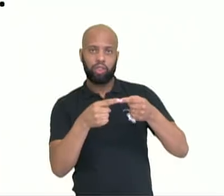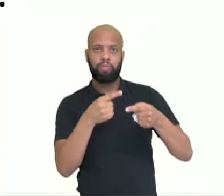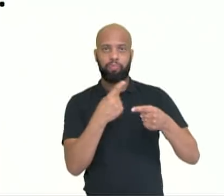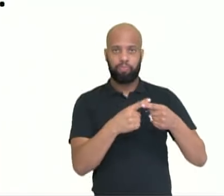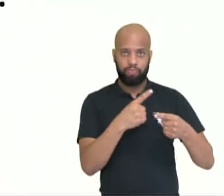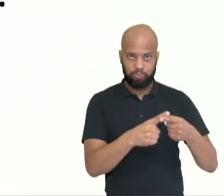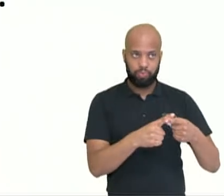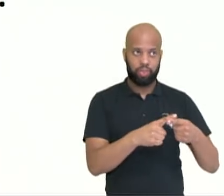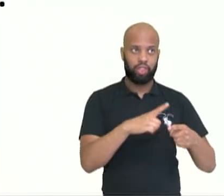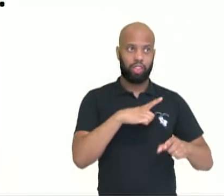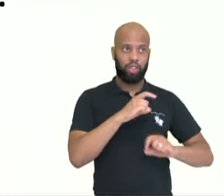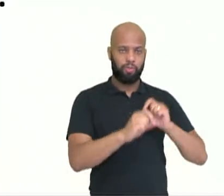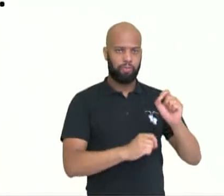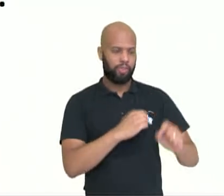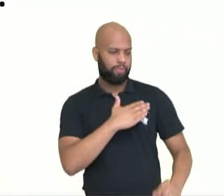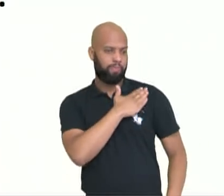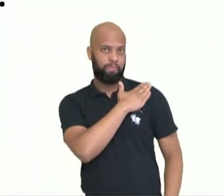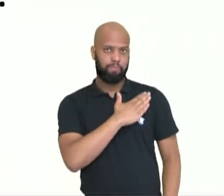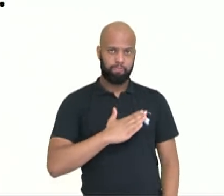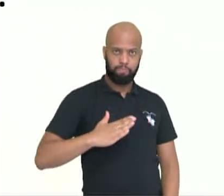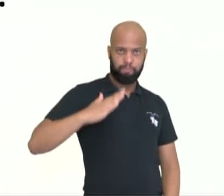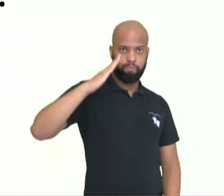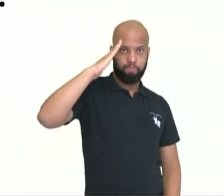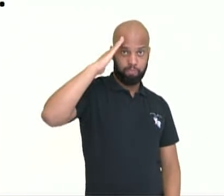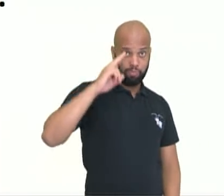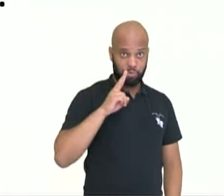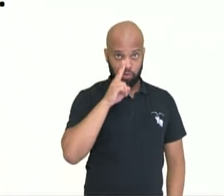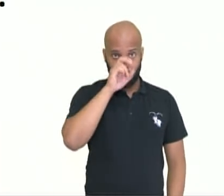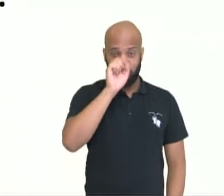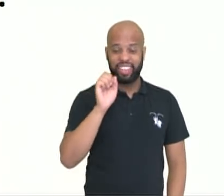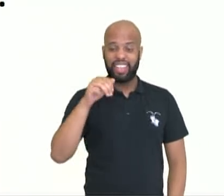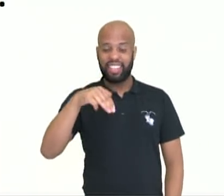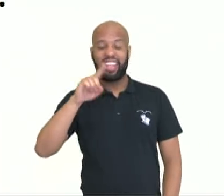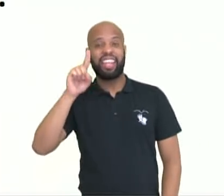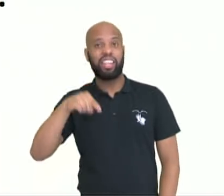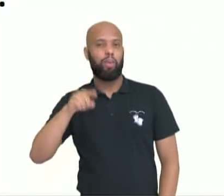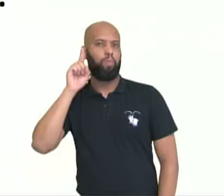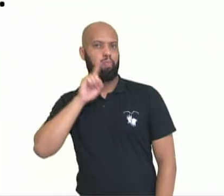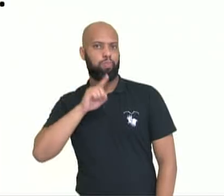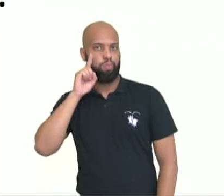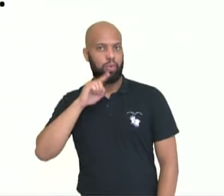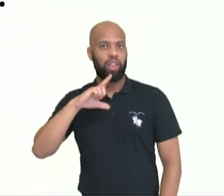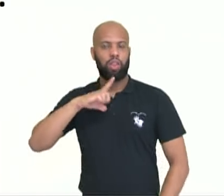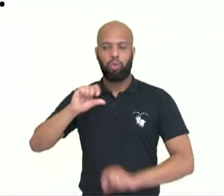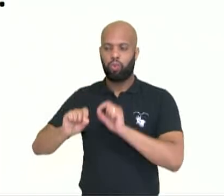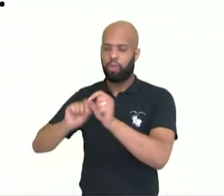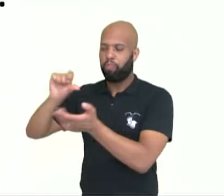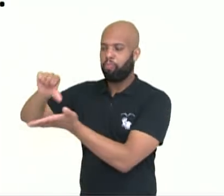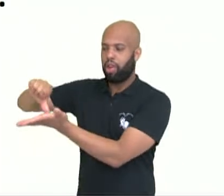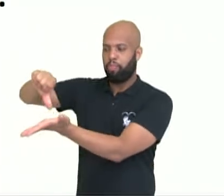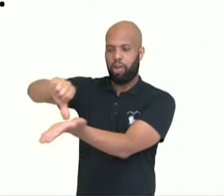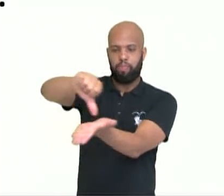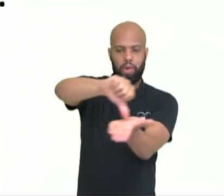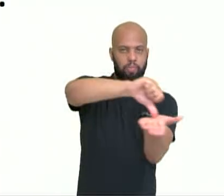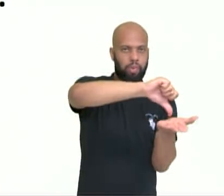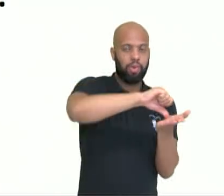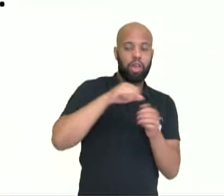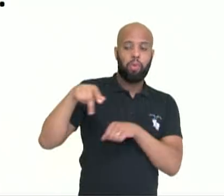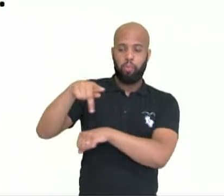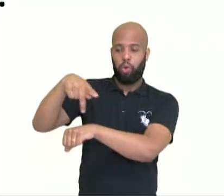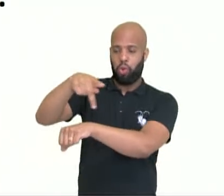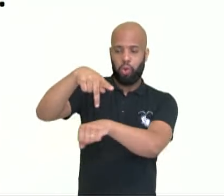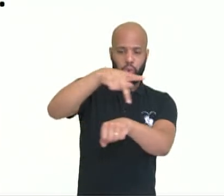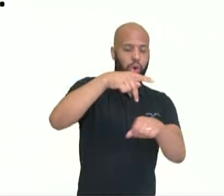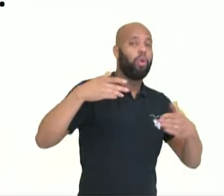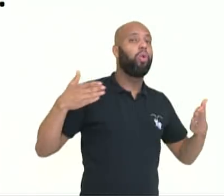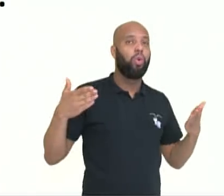pois, refere-se à supremacia do poderio militar dos Estados Unidos, e o multipolar em função das várias nações que